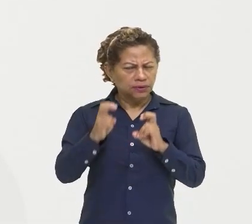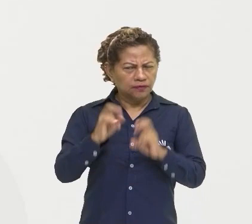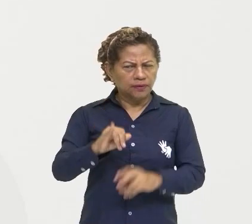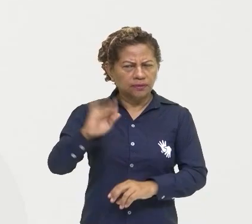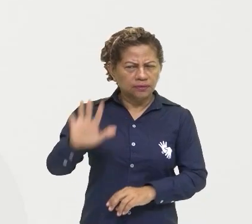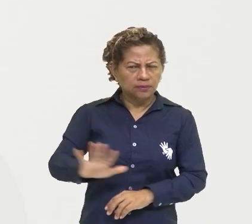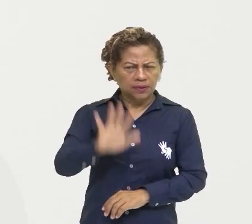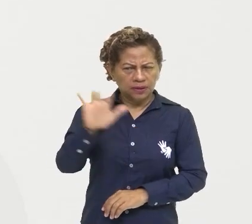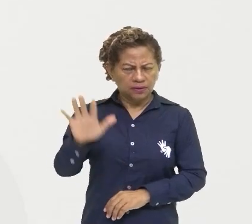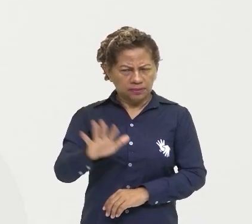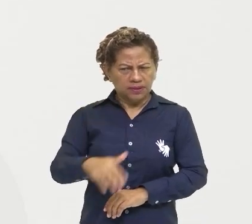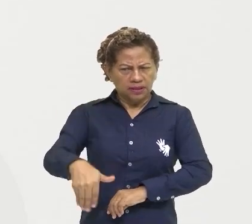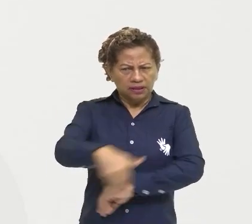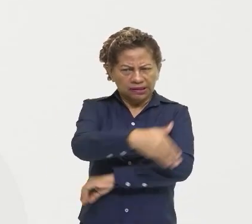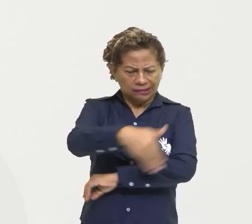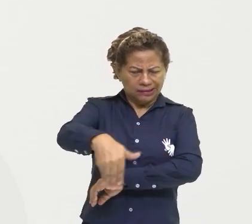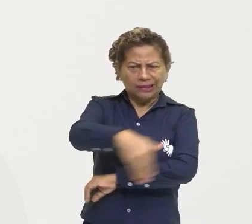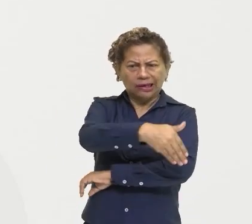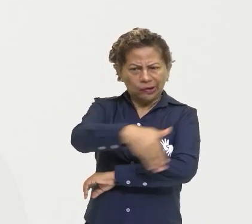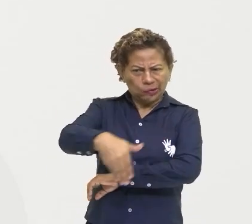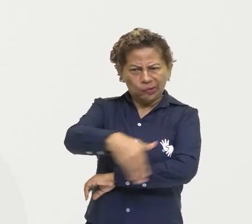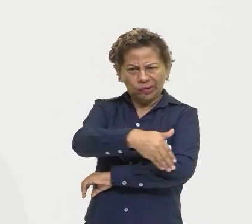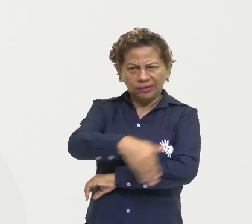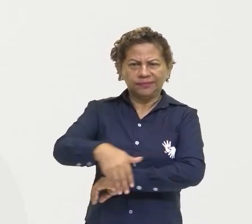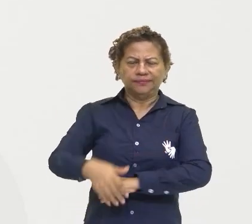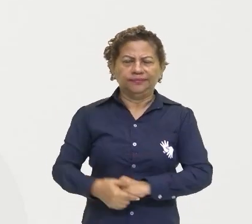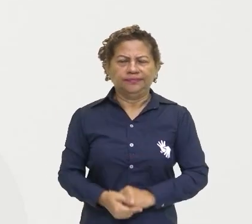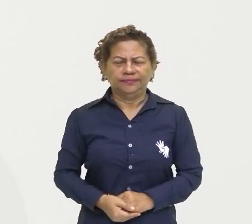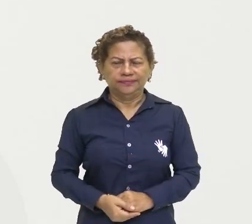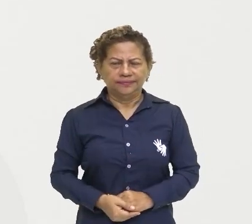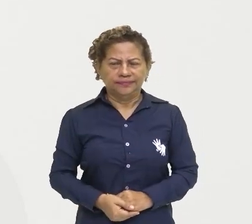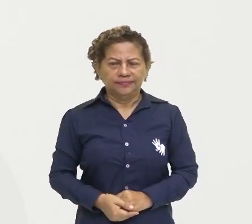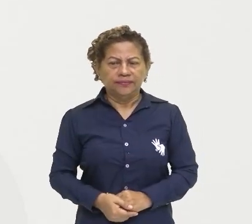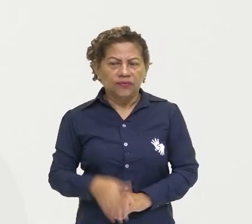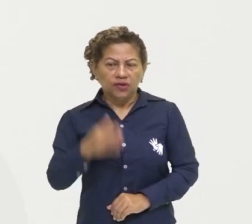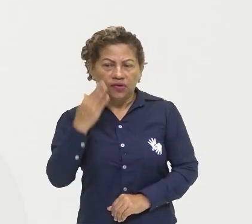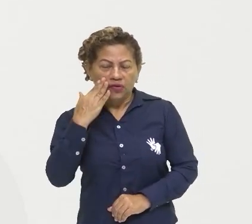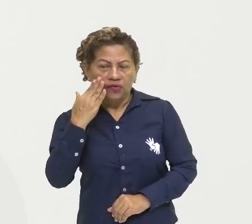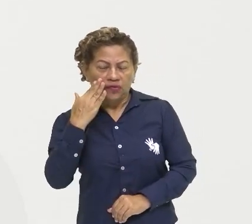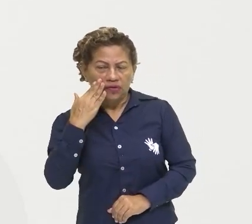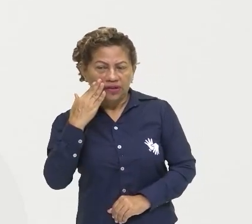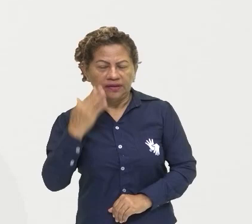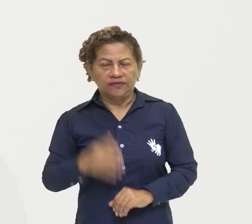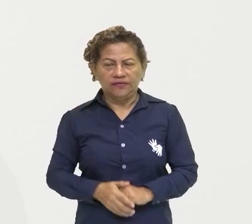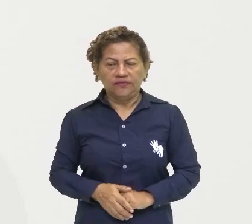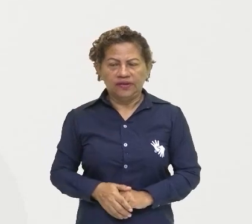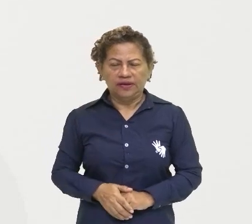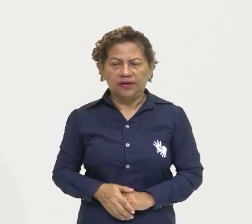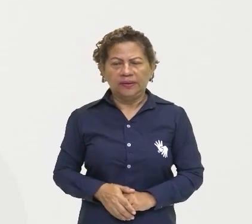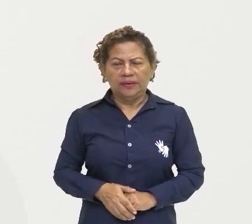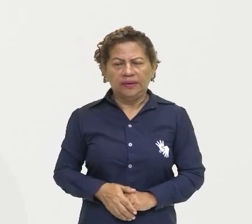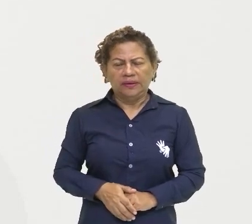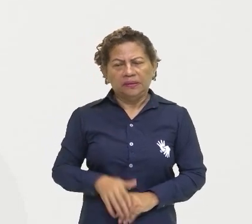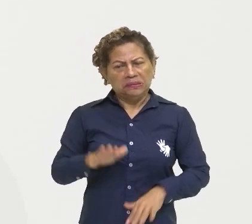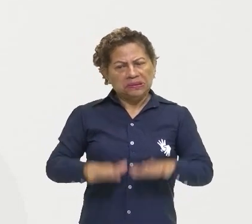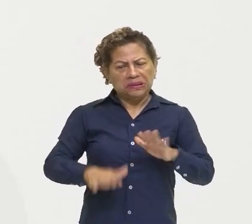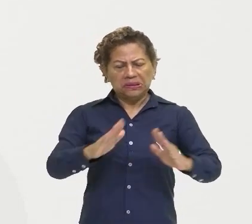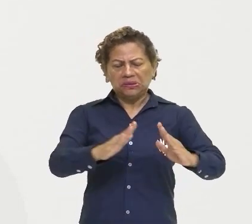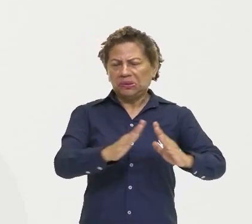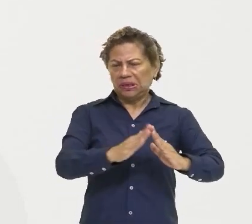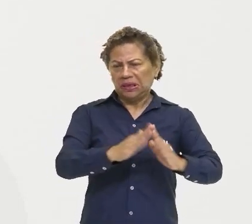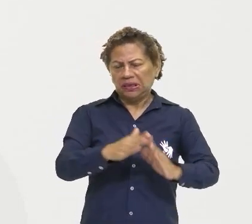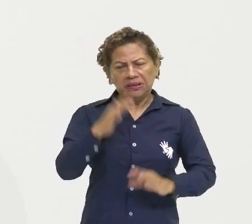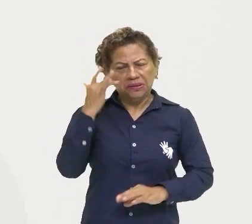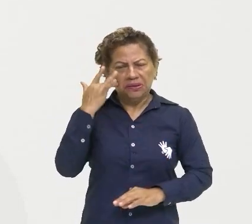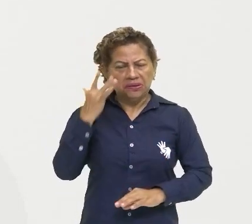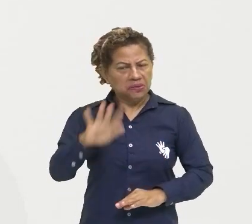o calçamento, né, de uma rua. É a porta, a entrada de uma residência, provavelmente, ou de algum estabelecimento.